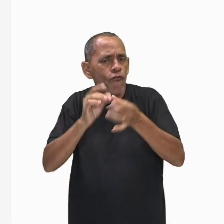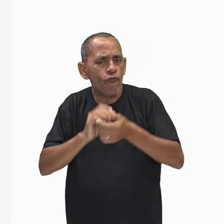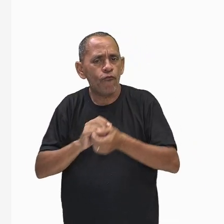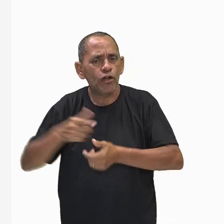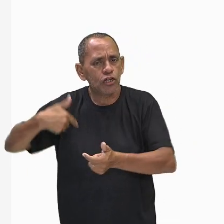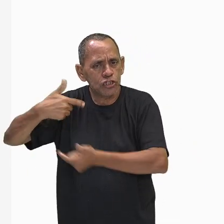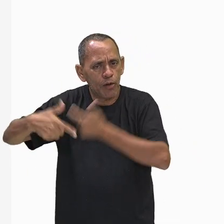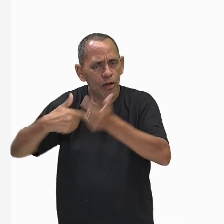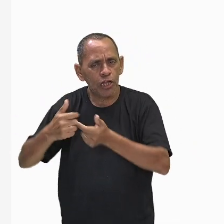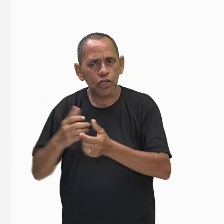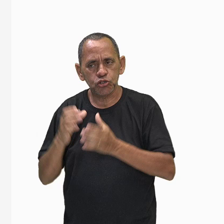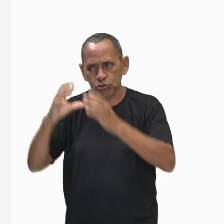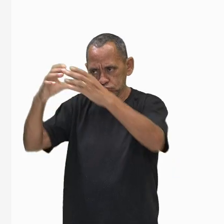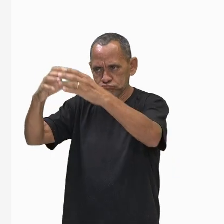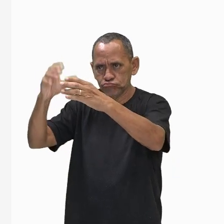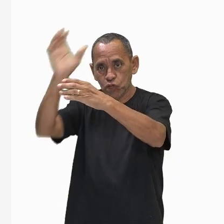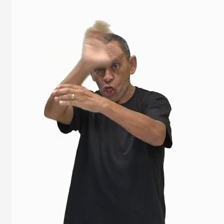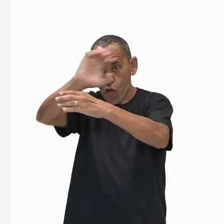imigrante europeia.